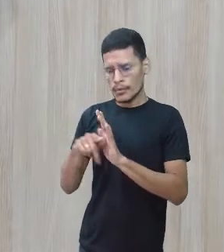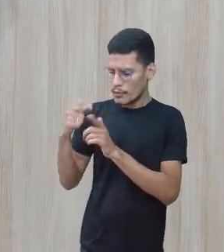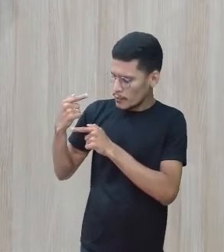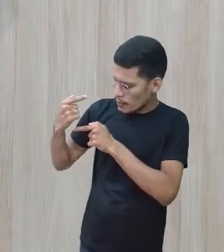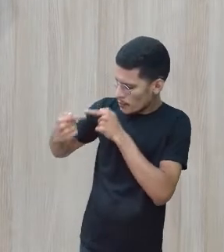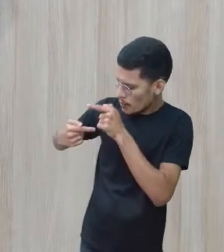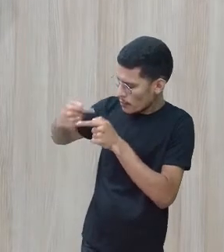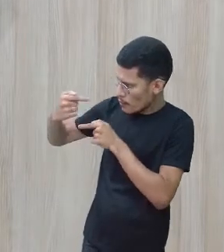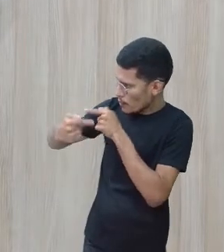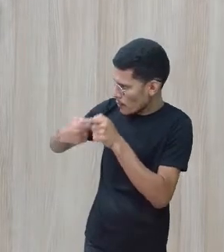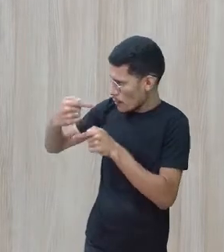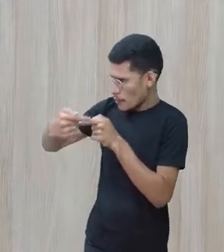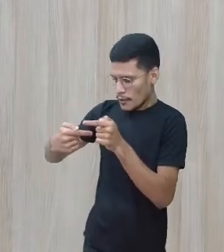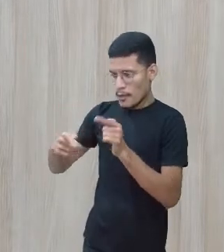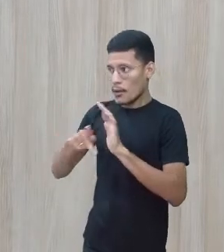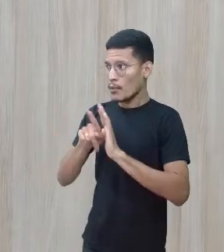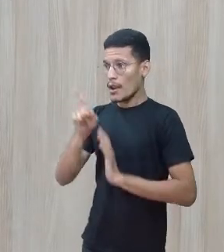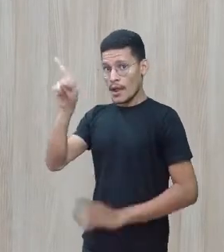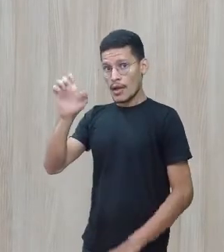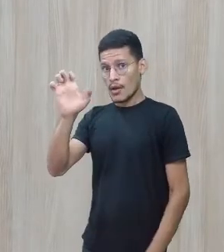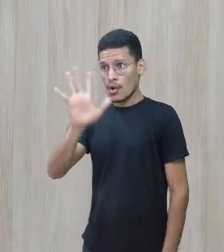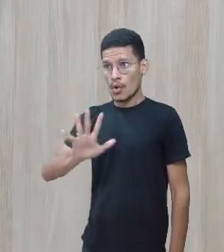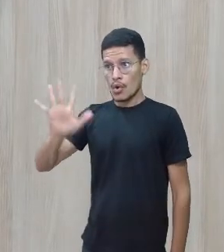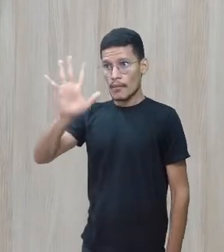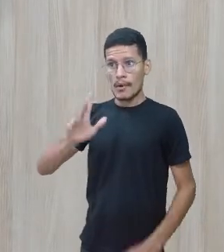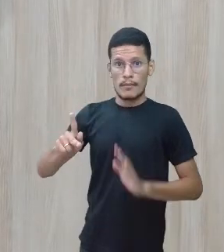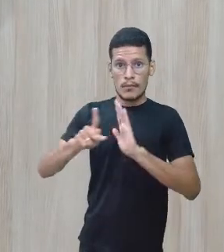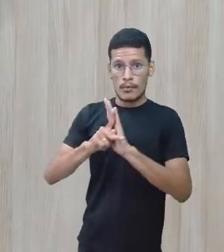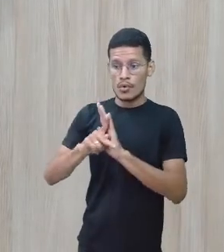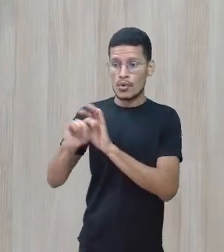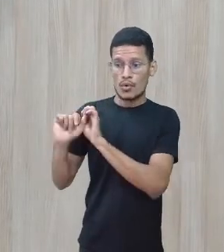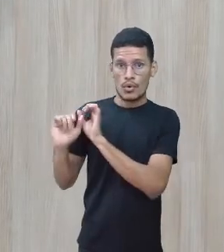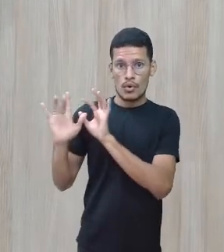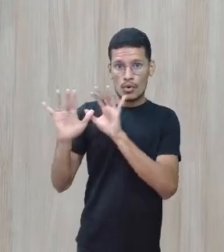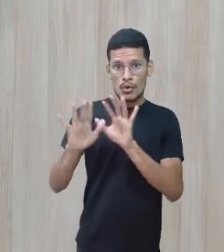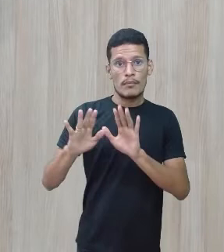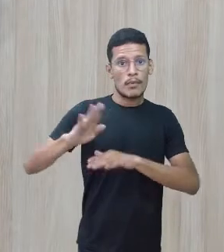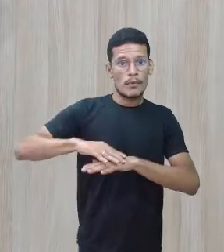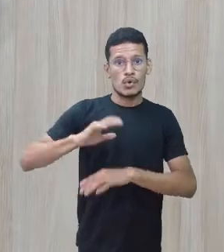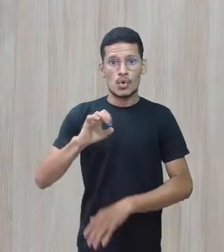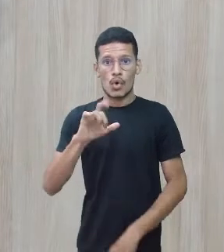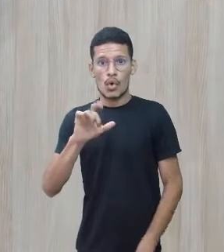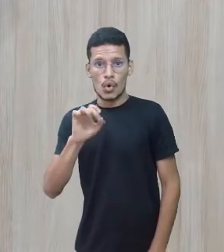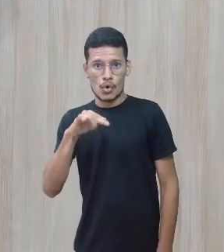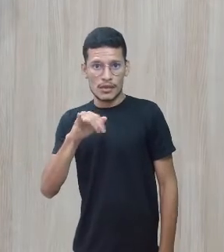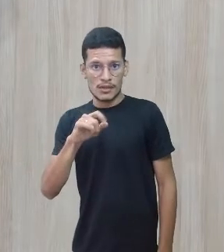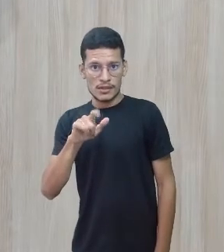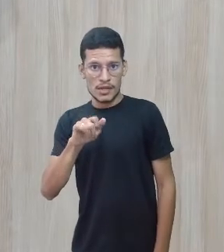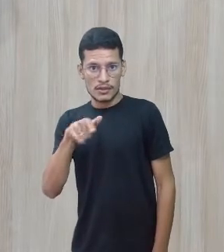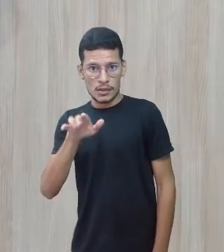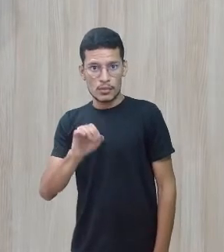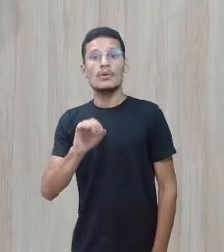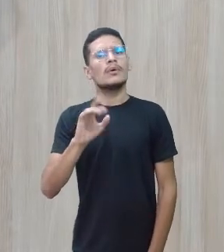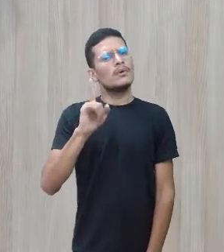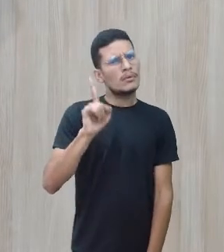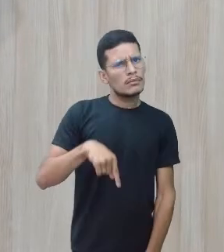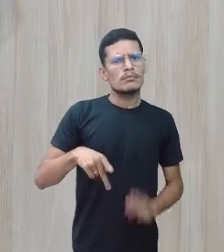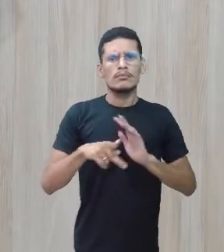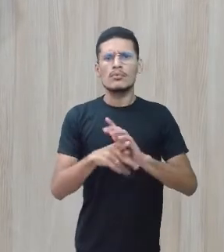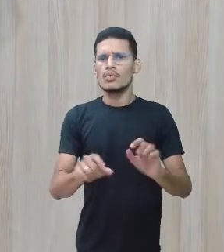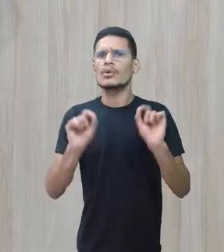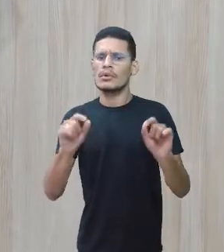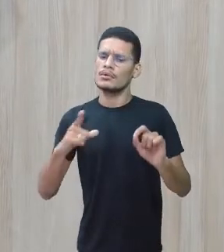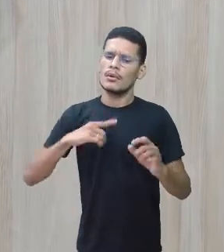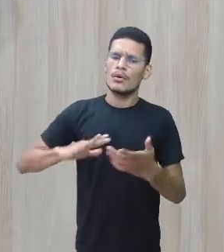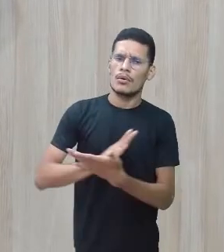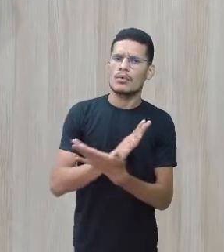contos herdados da Europa pelo processo de colonização. A gente também vai ter diversos contos populares de origem